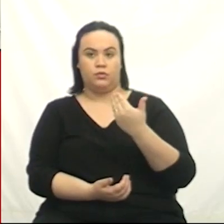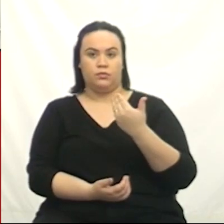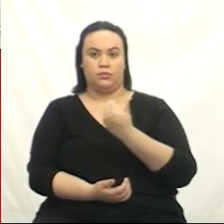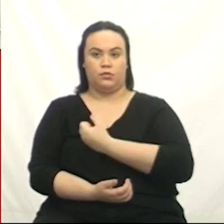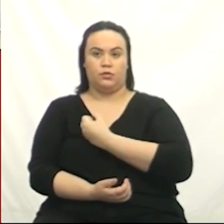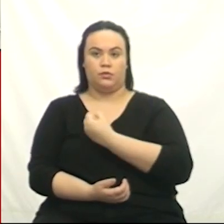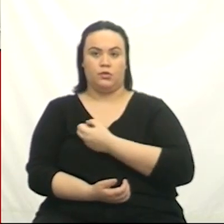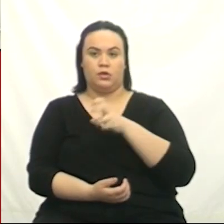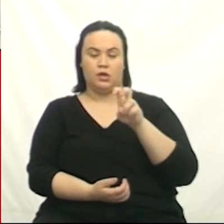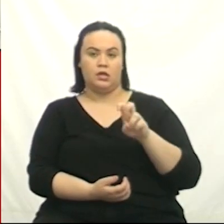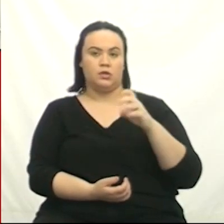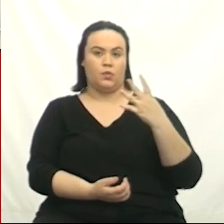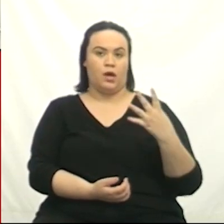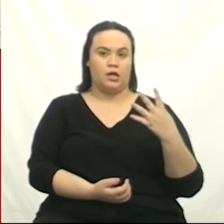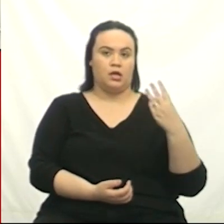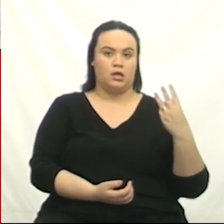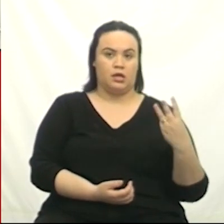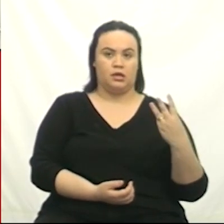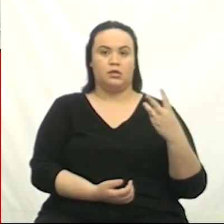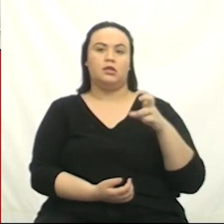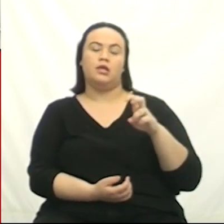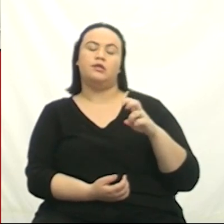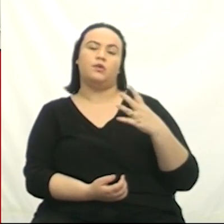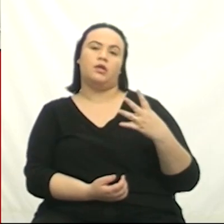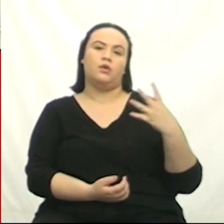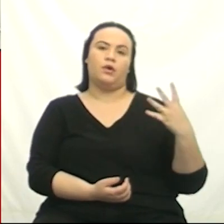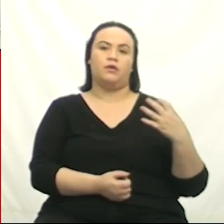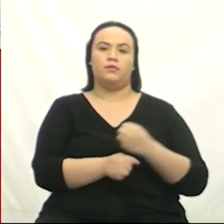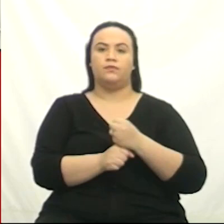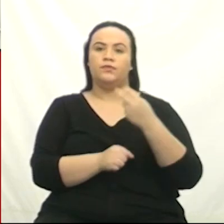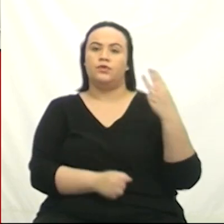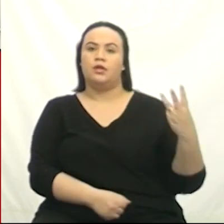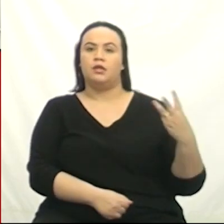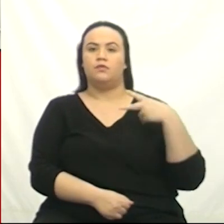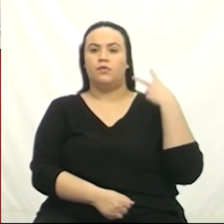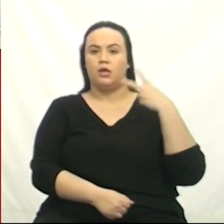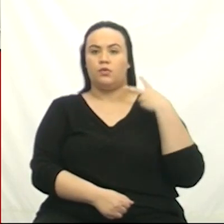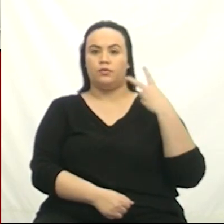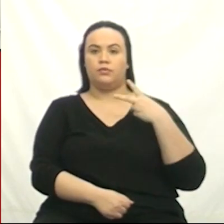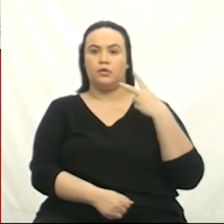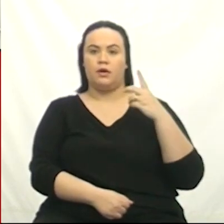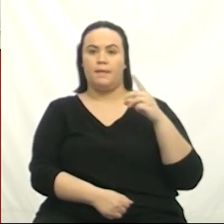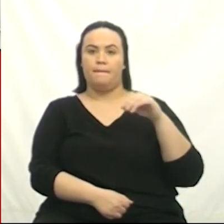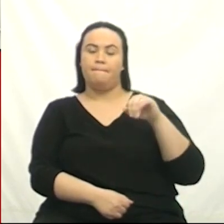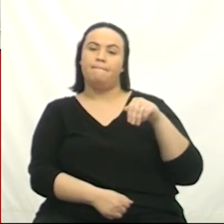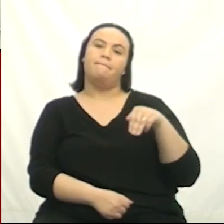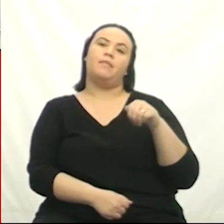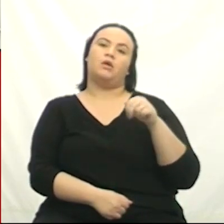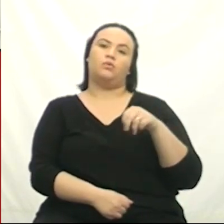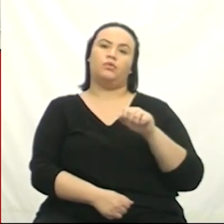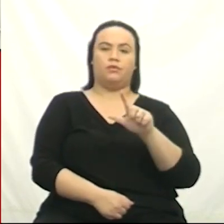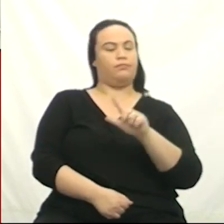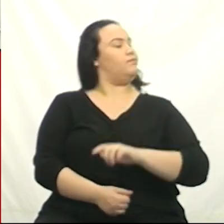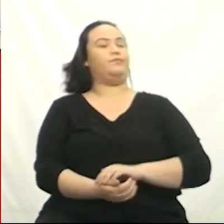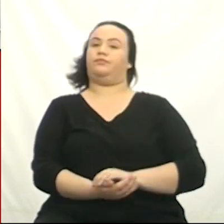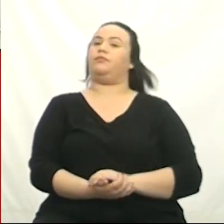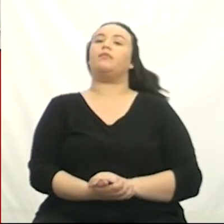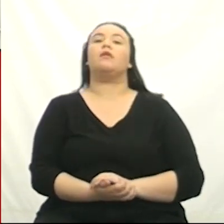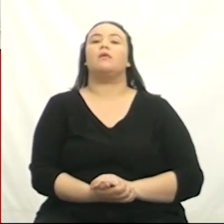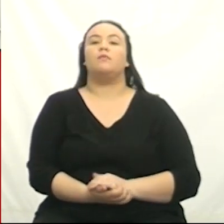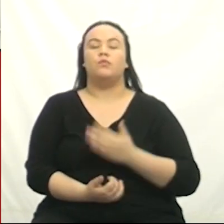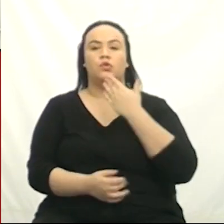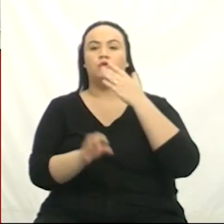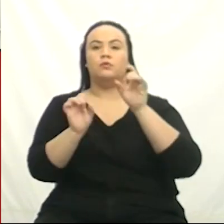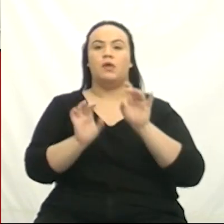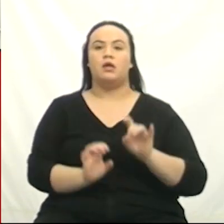543, 544, barra 2023, de autoria do vereador Manuel Roseng. Indicações